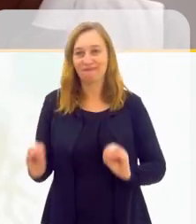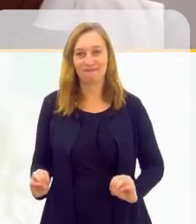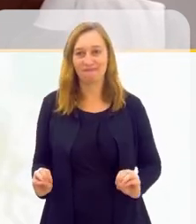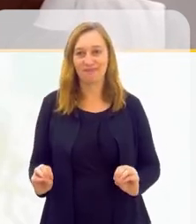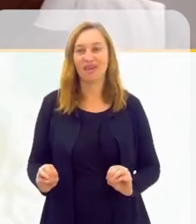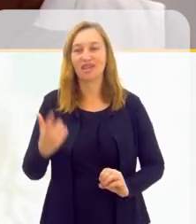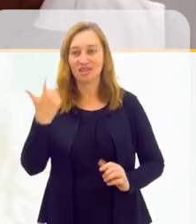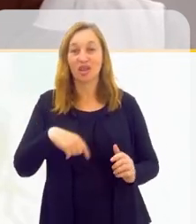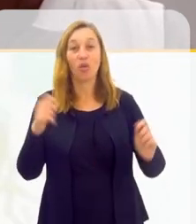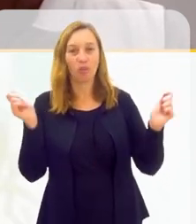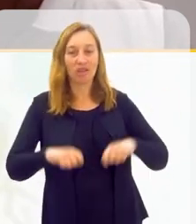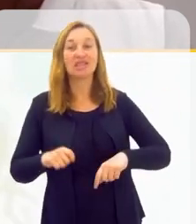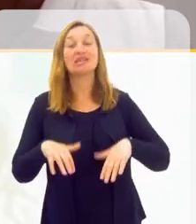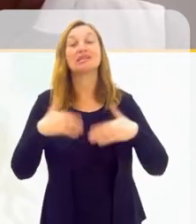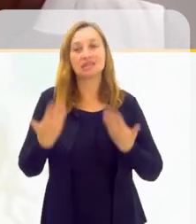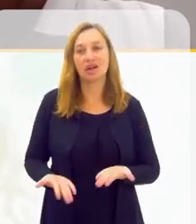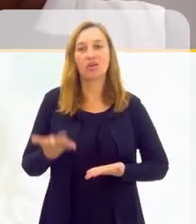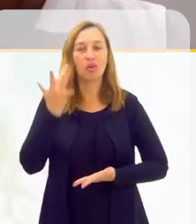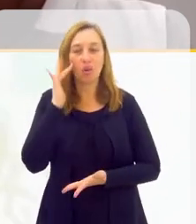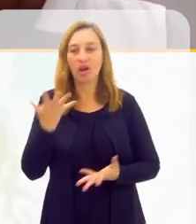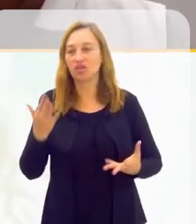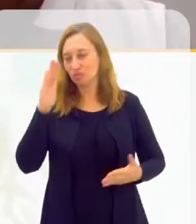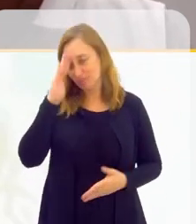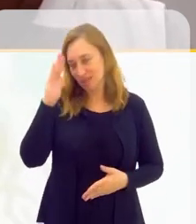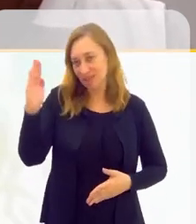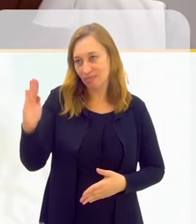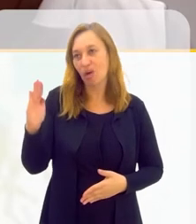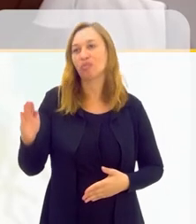impede de ser competente. Então, eu acho isso